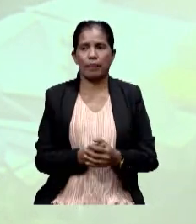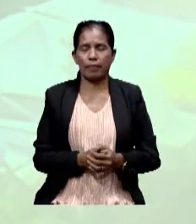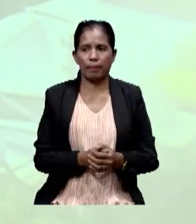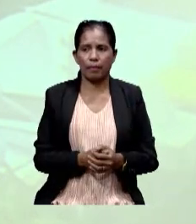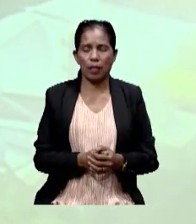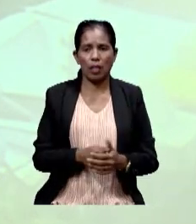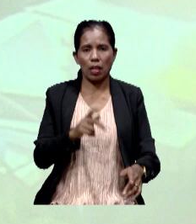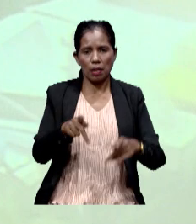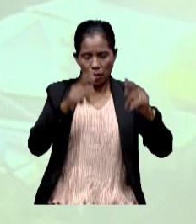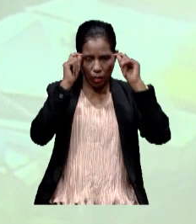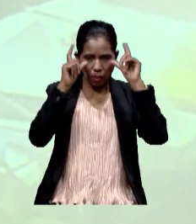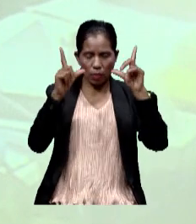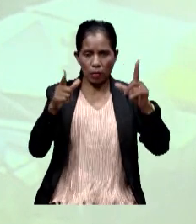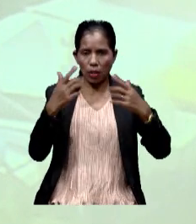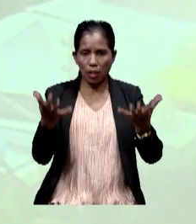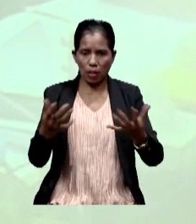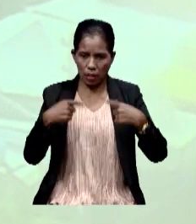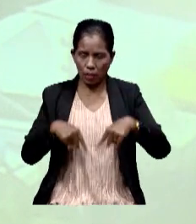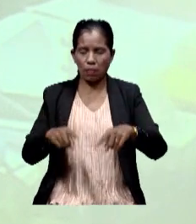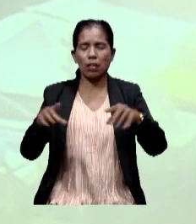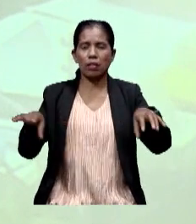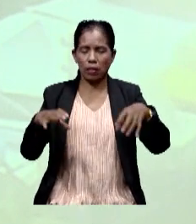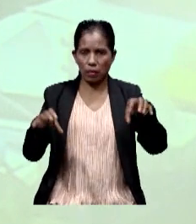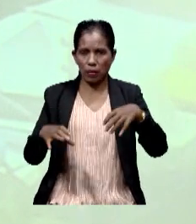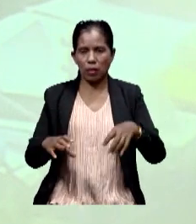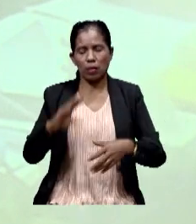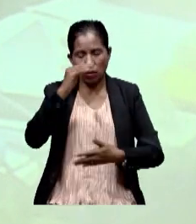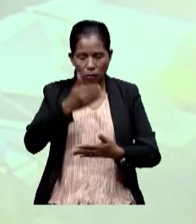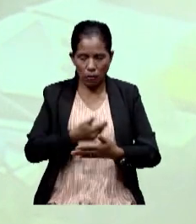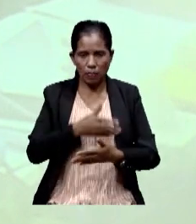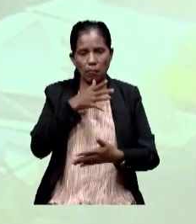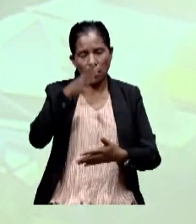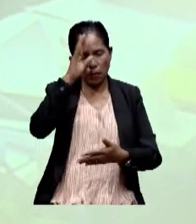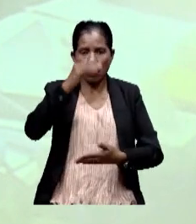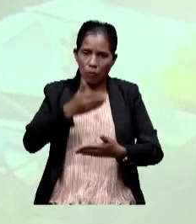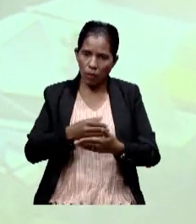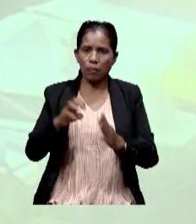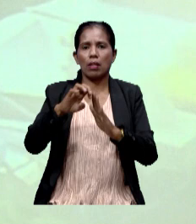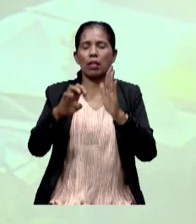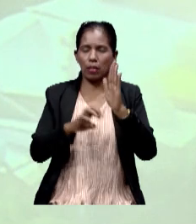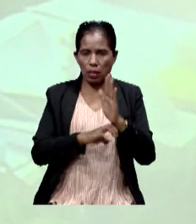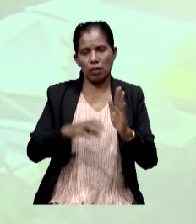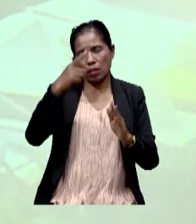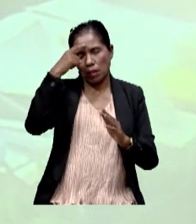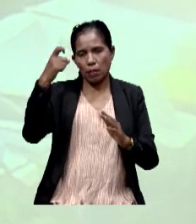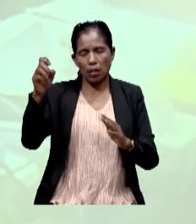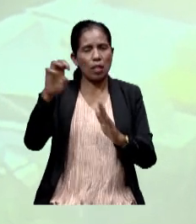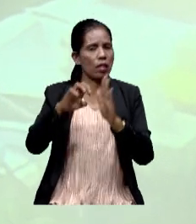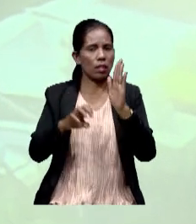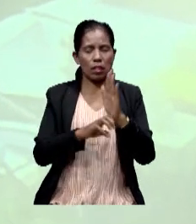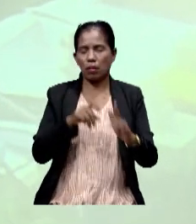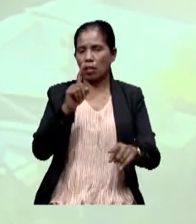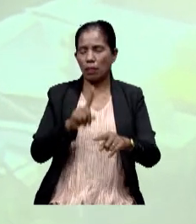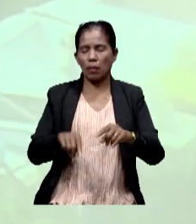Timor-Leste. Timor-Leste nia uang ba inanaman i uang ba estado. Tambah maka estado label lakon ni papel